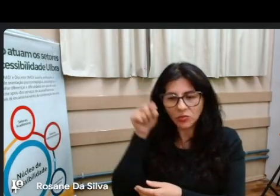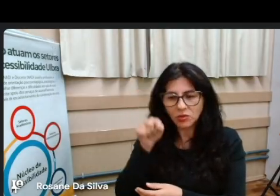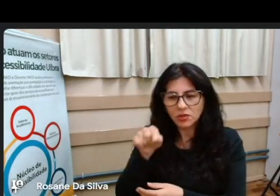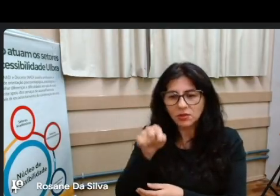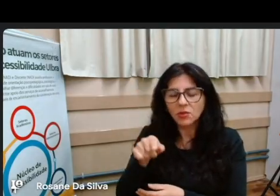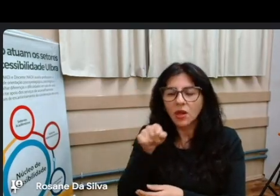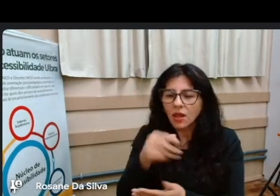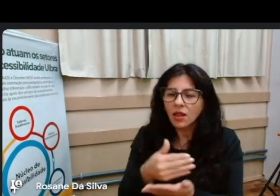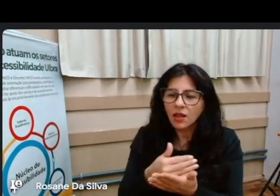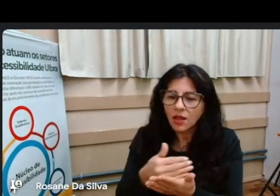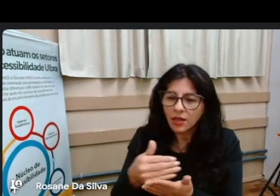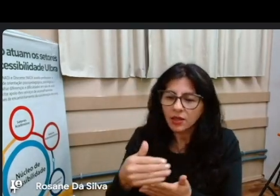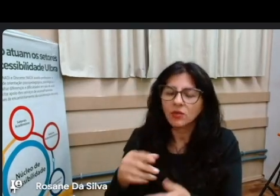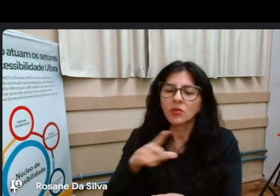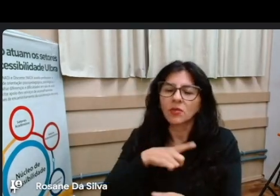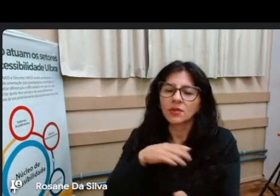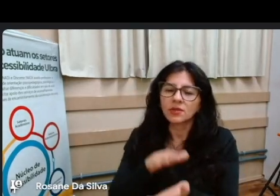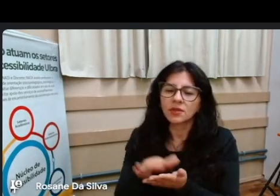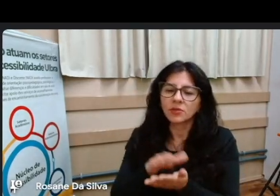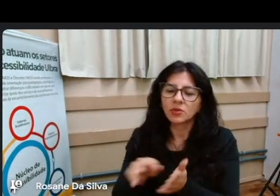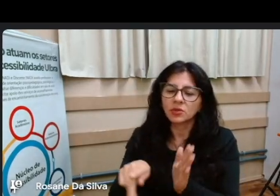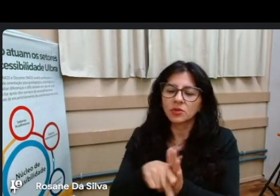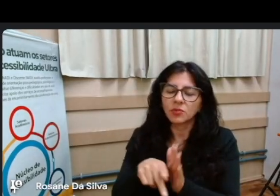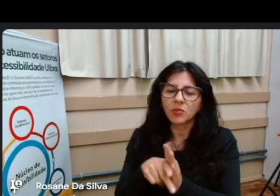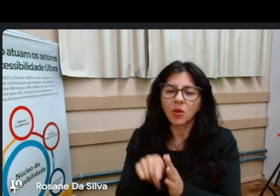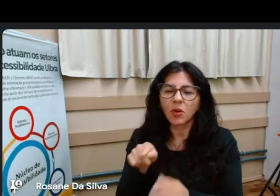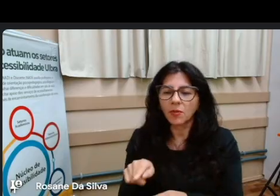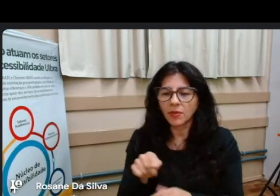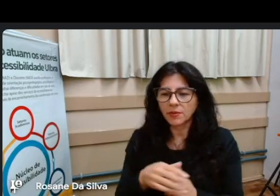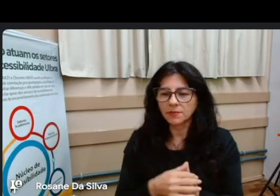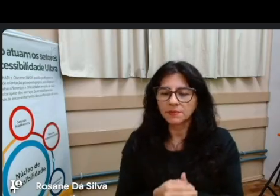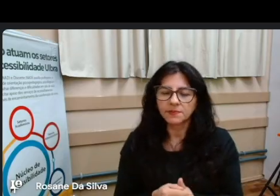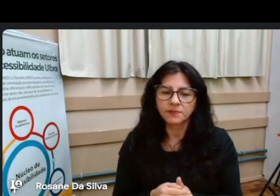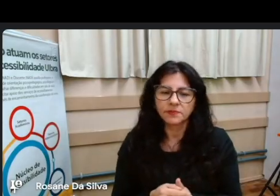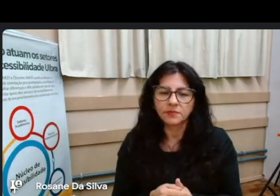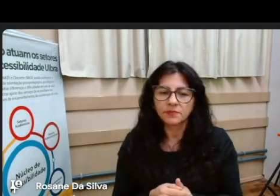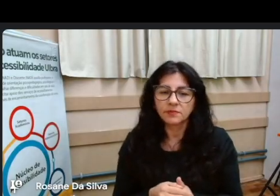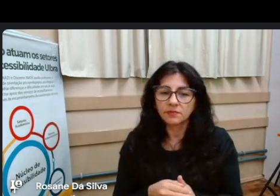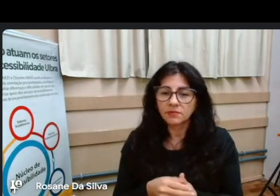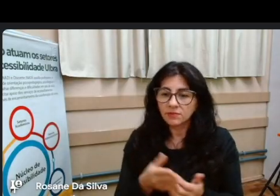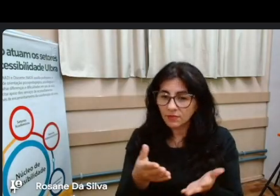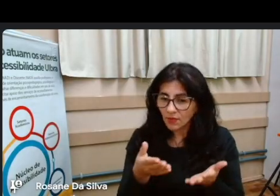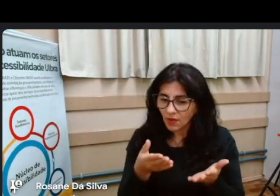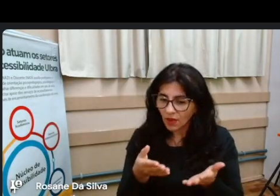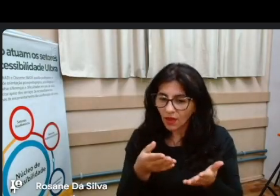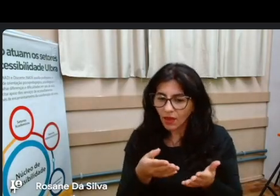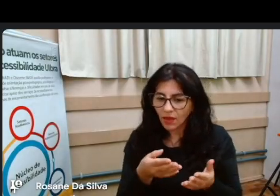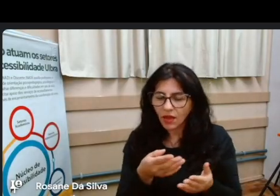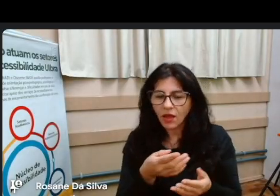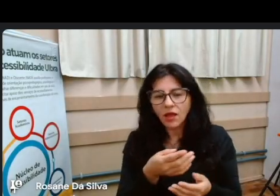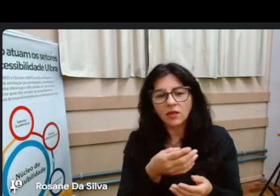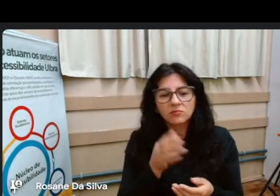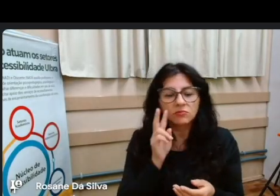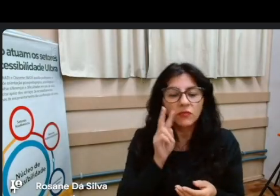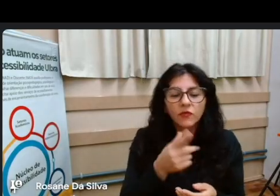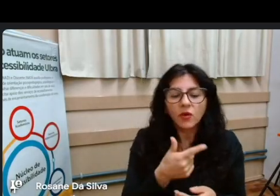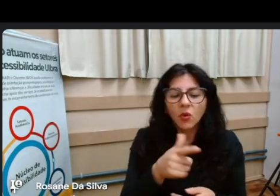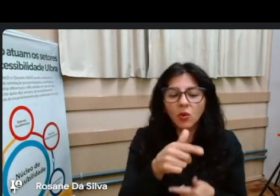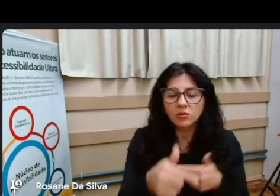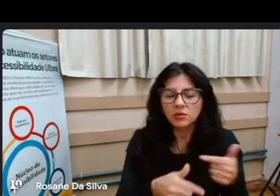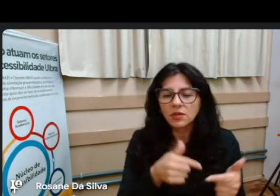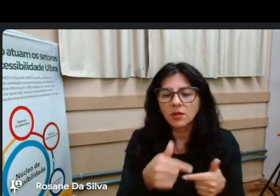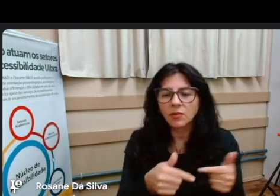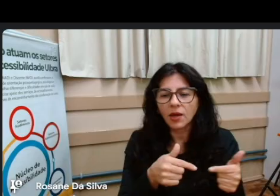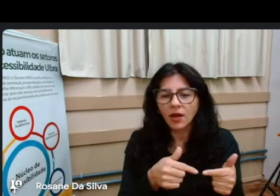município no nosso litoral lá que que tá começando a ter uma produção própria aí e então quem quiser